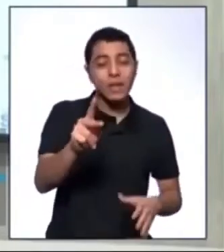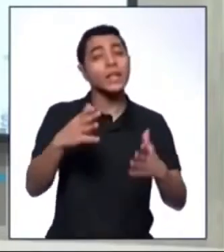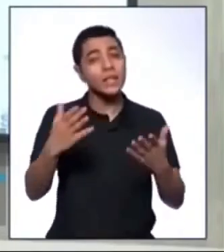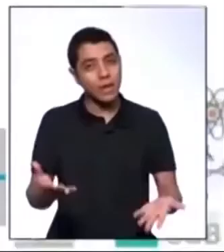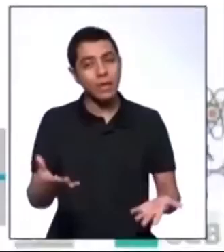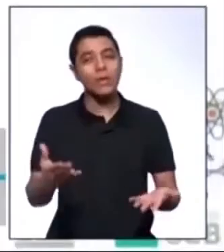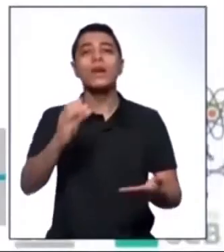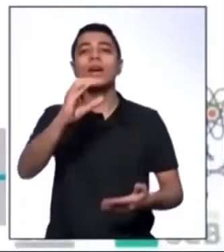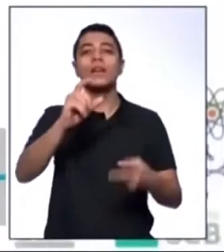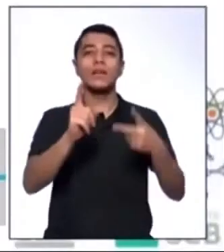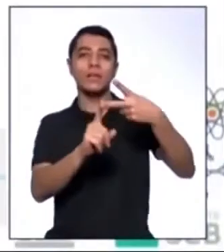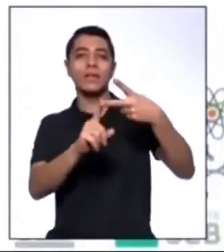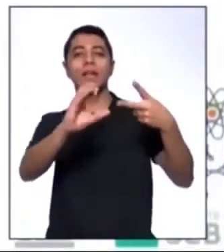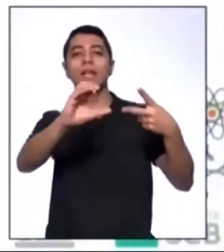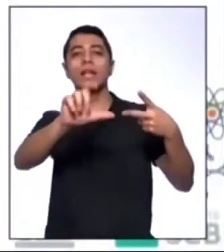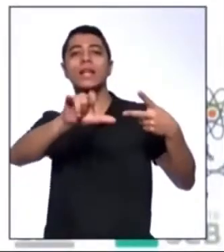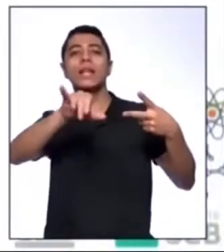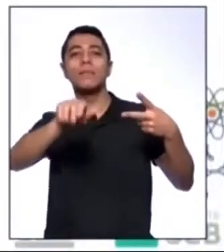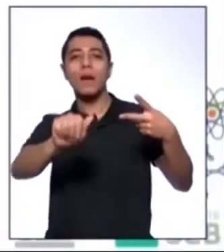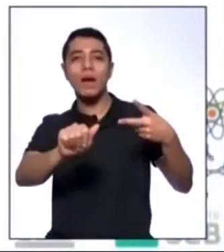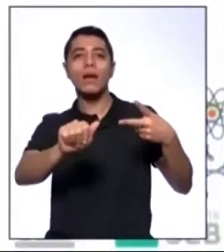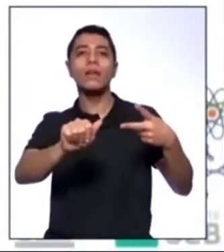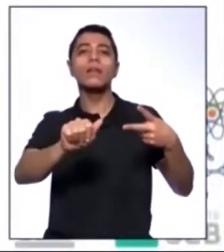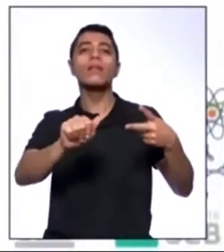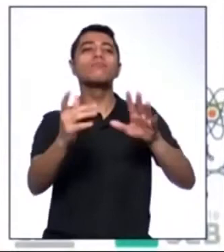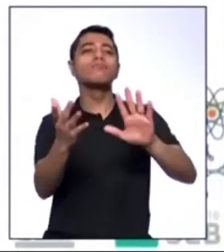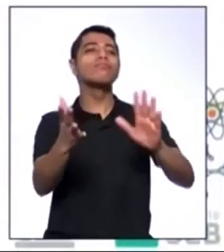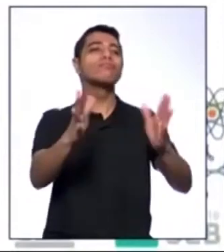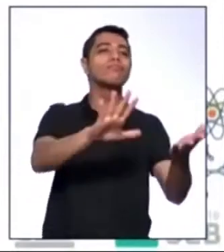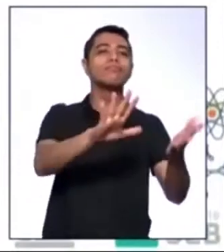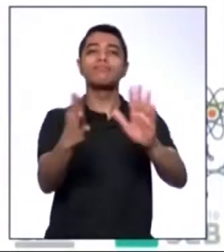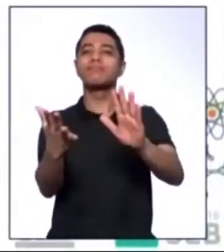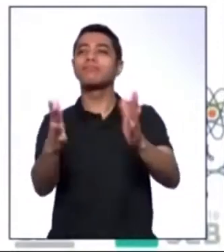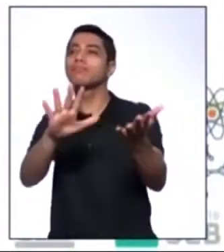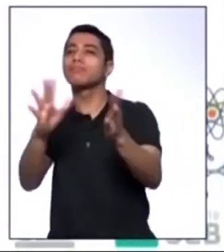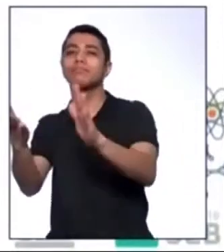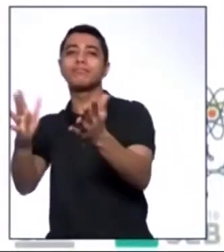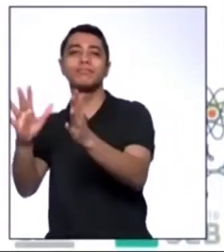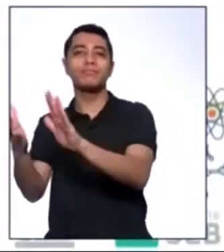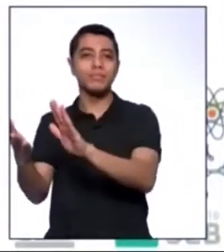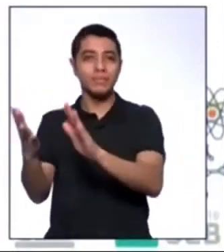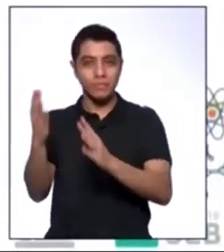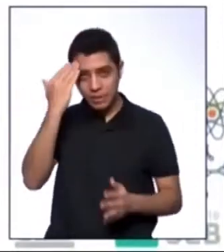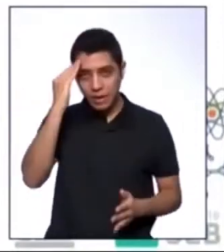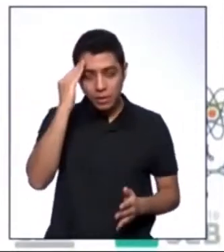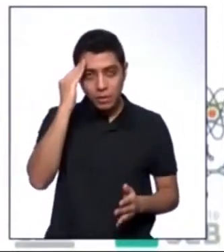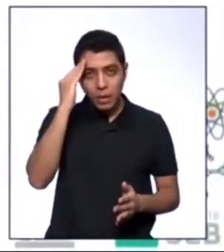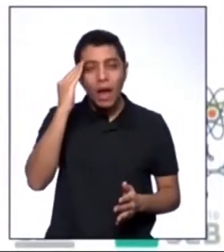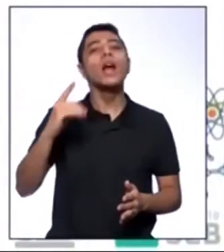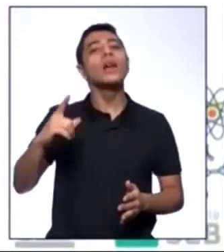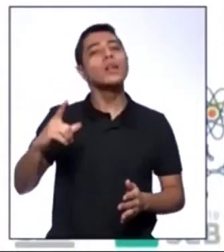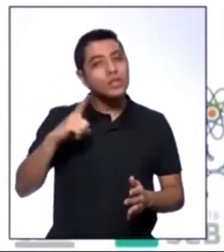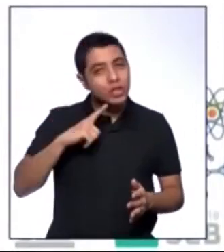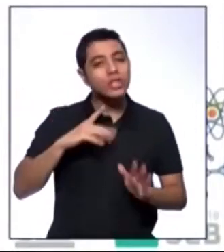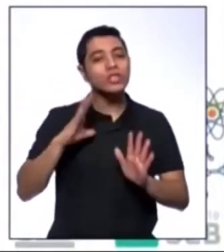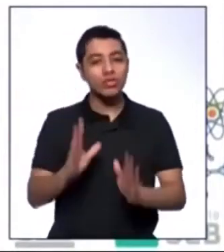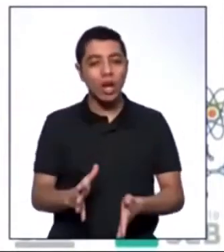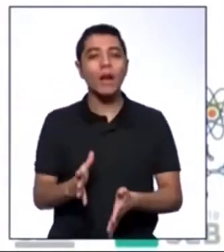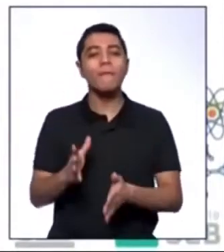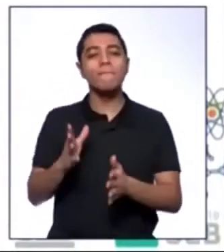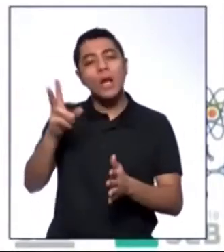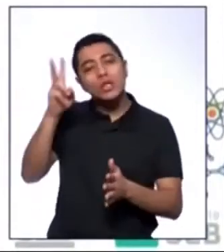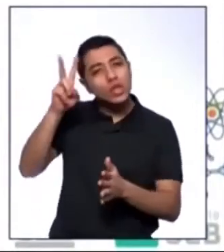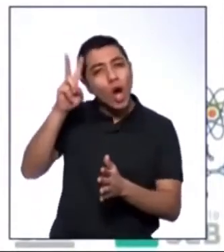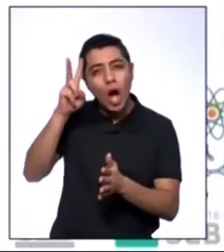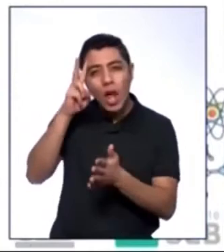a sucessão habitual. Eu concebo, galera, uma série histórica de no mínimo 30 anos para definir o